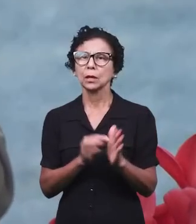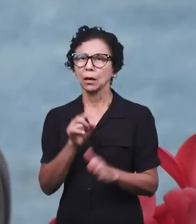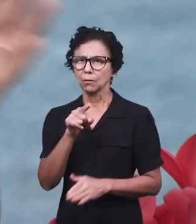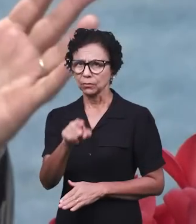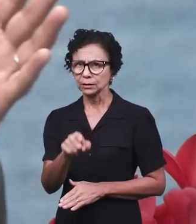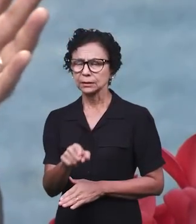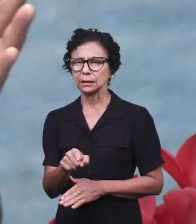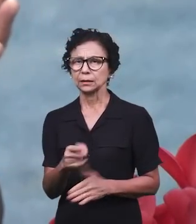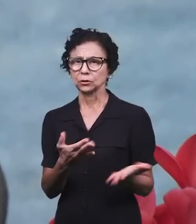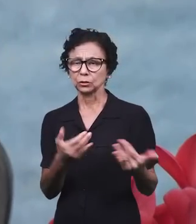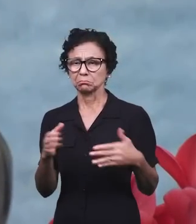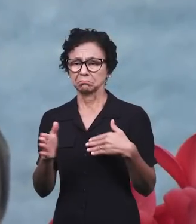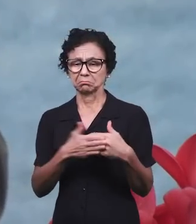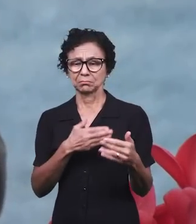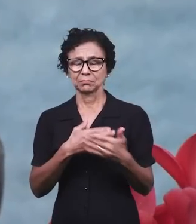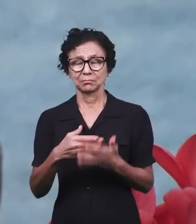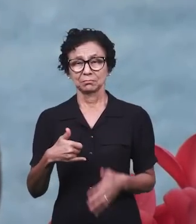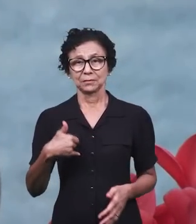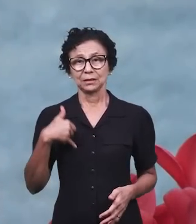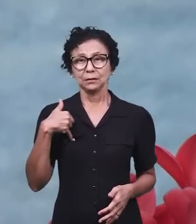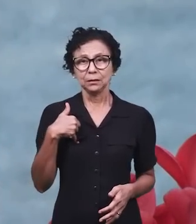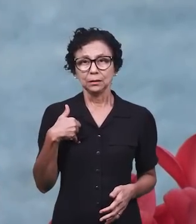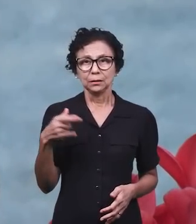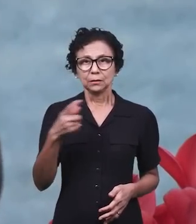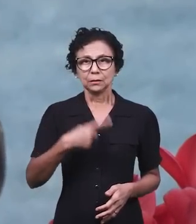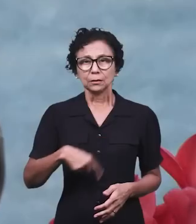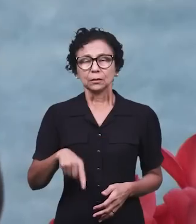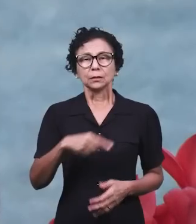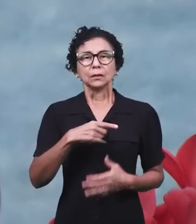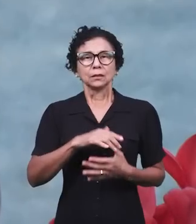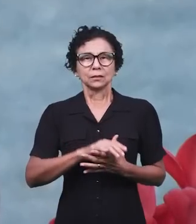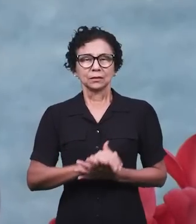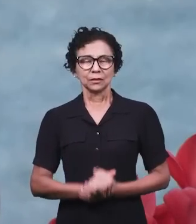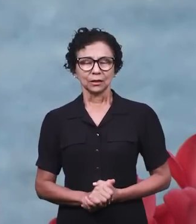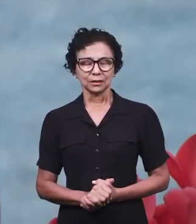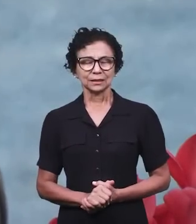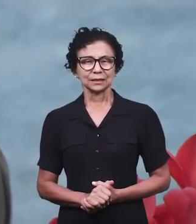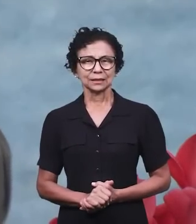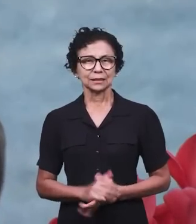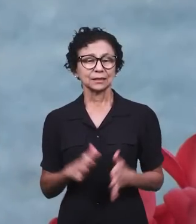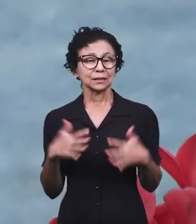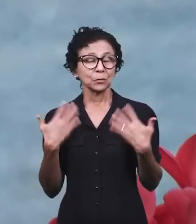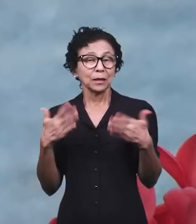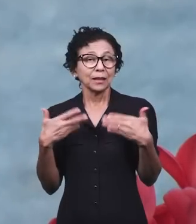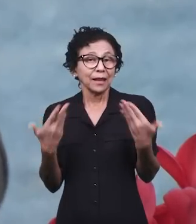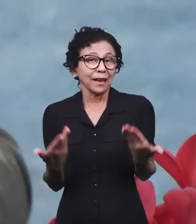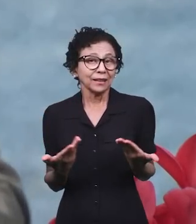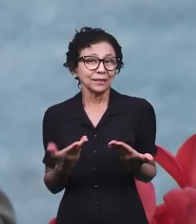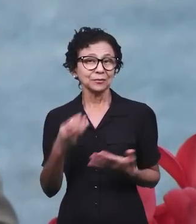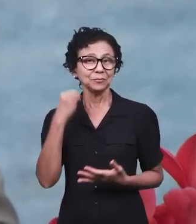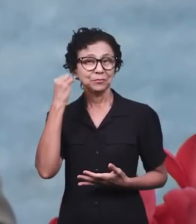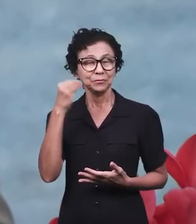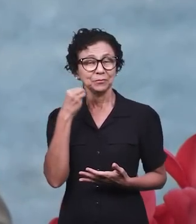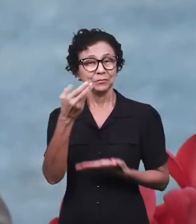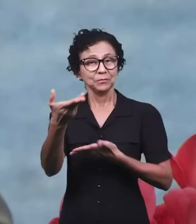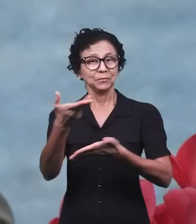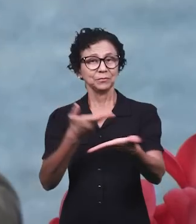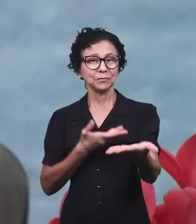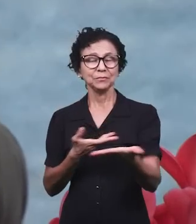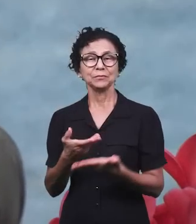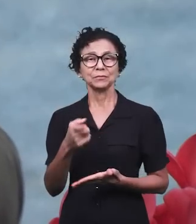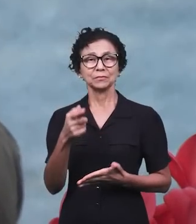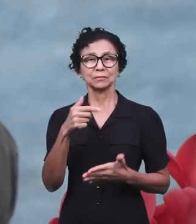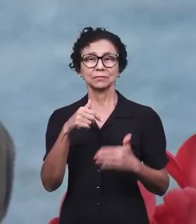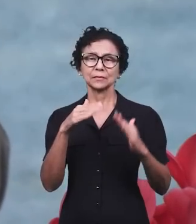jovem de qualquer idade. A gente tem a alegria de viver uma experiência aqui e compartilhar essa experiência com você que está